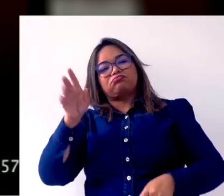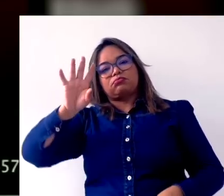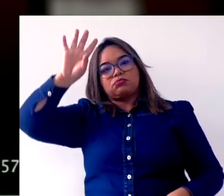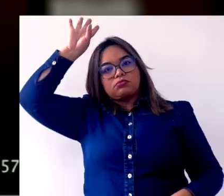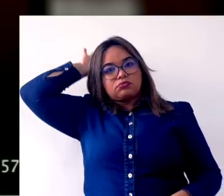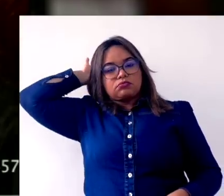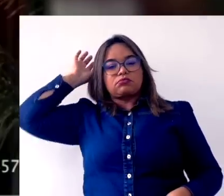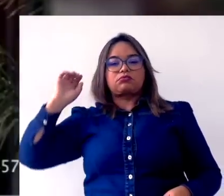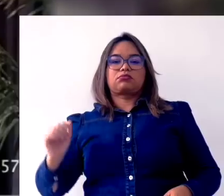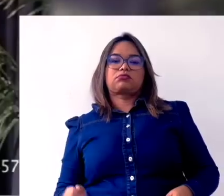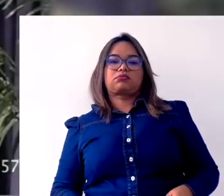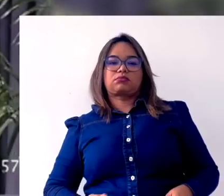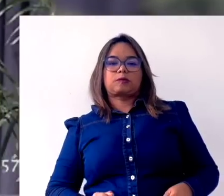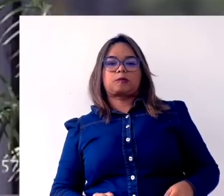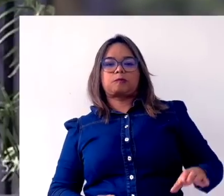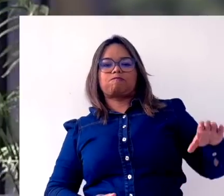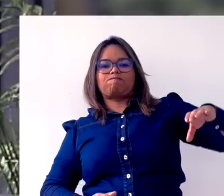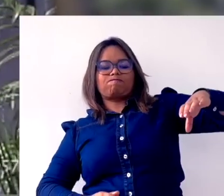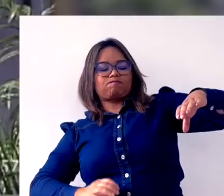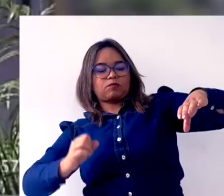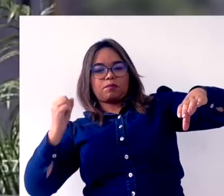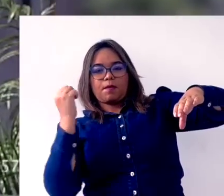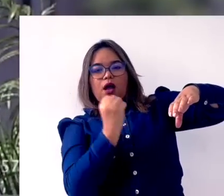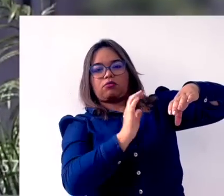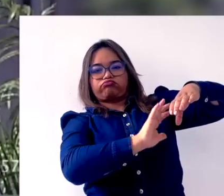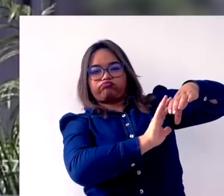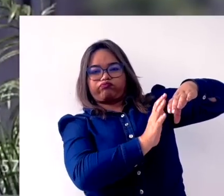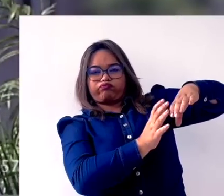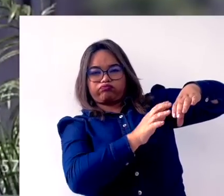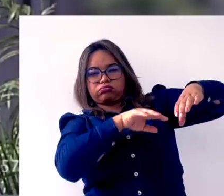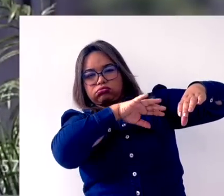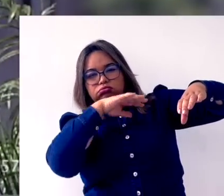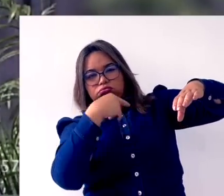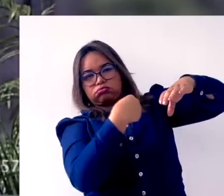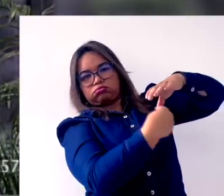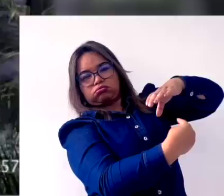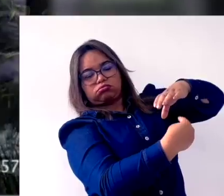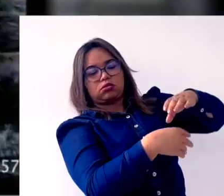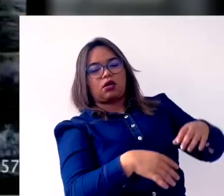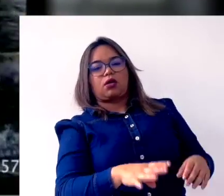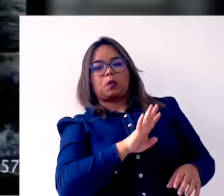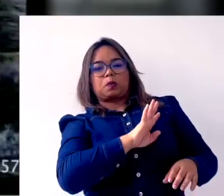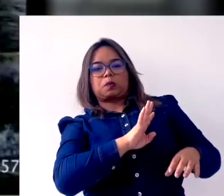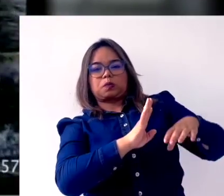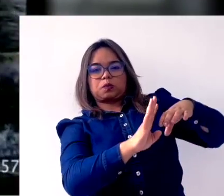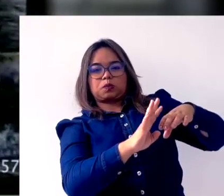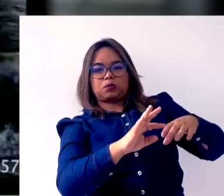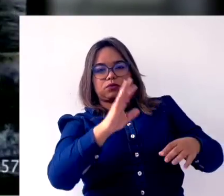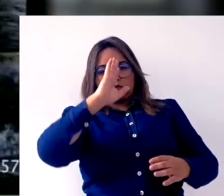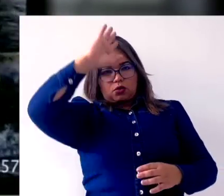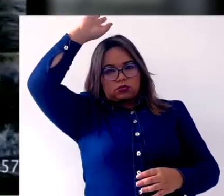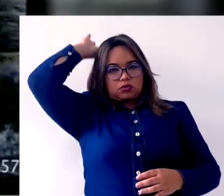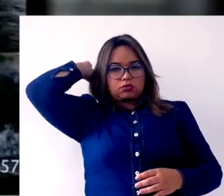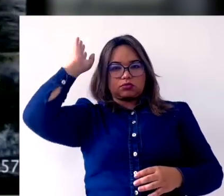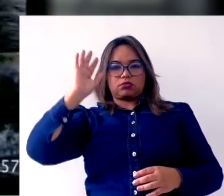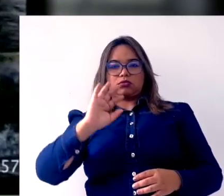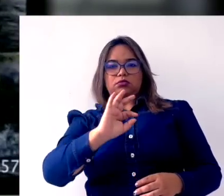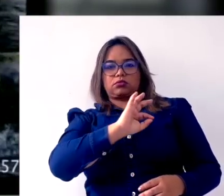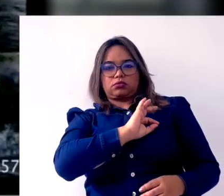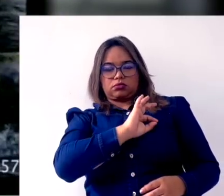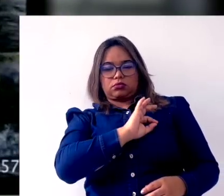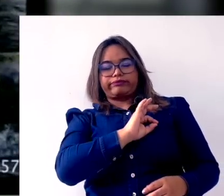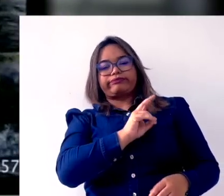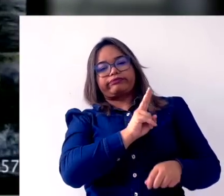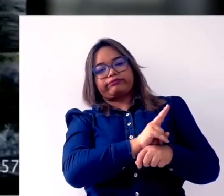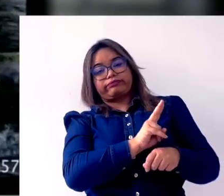sua tumba e um sentinela guardou a sua tumba. Então percebam aí os aspectos romanos. E lhe foi dada uma boca que